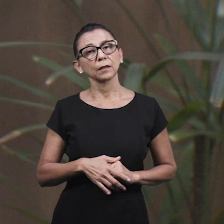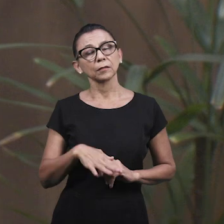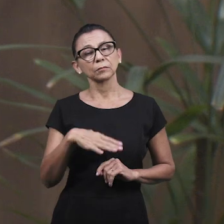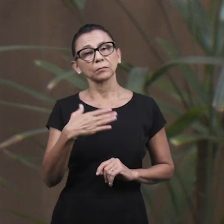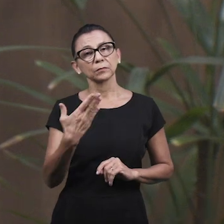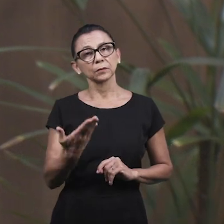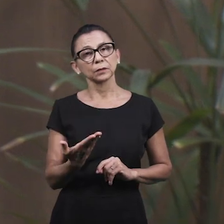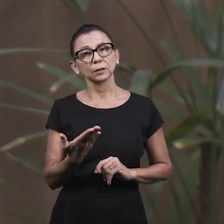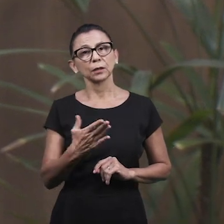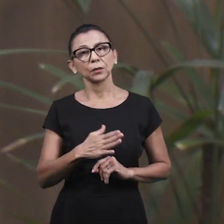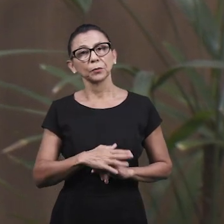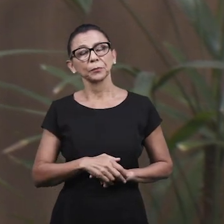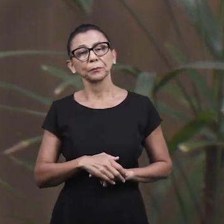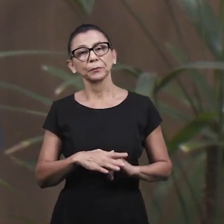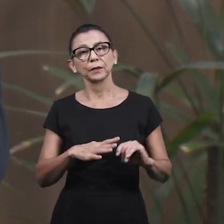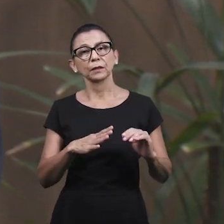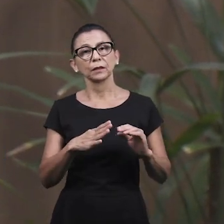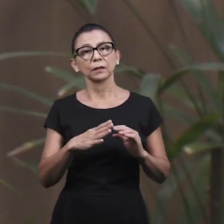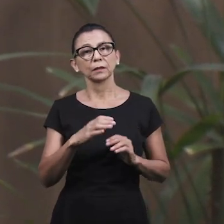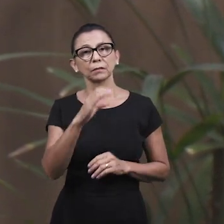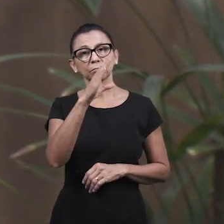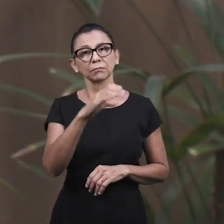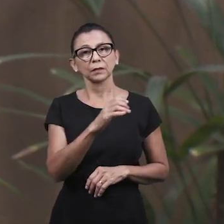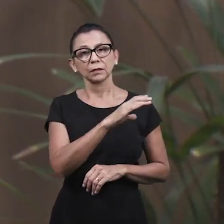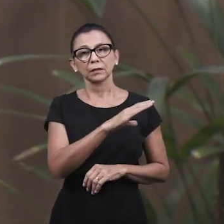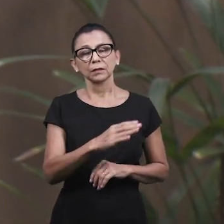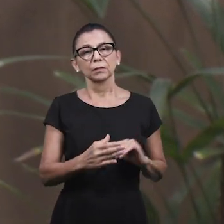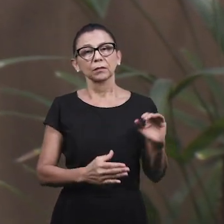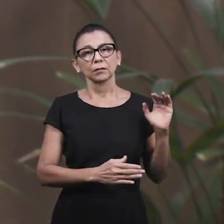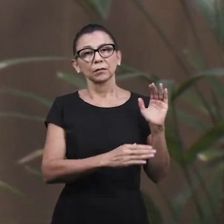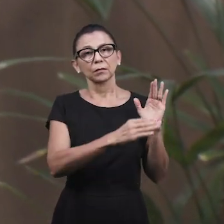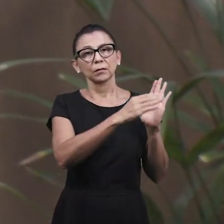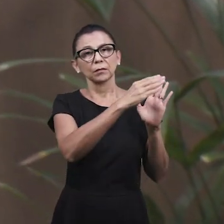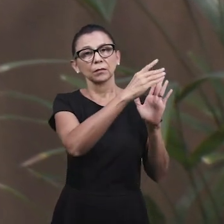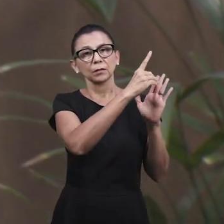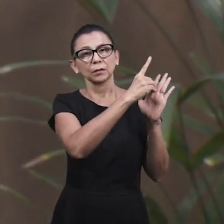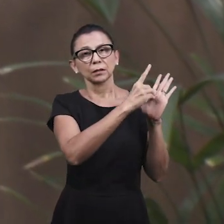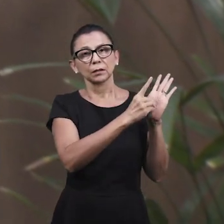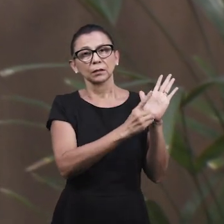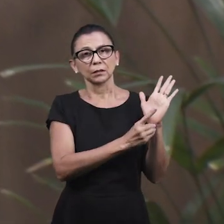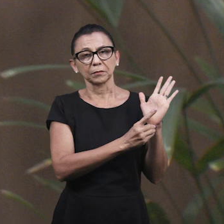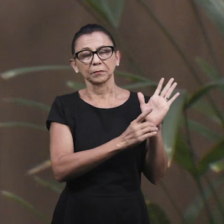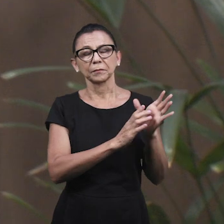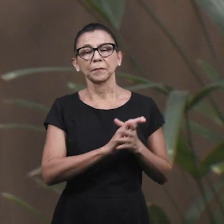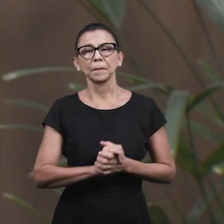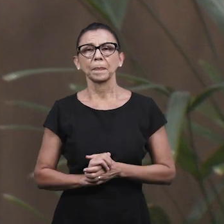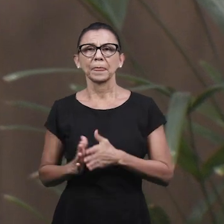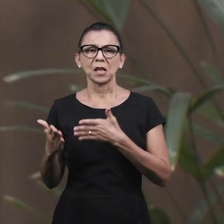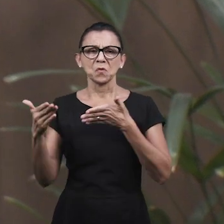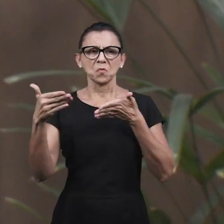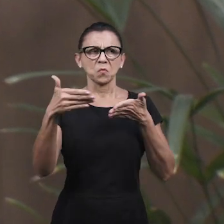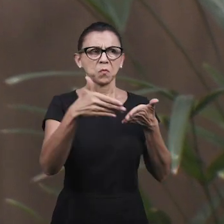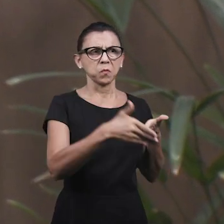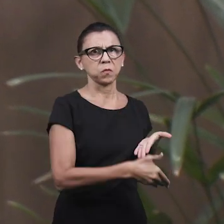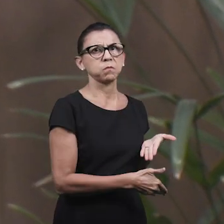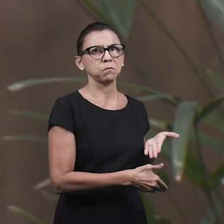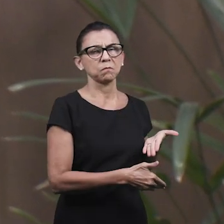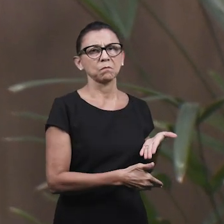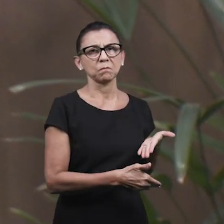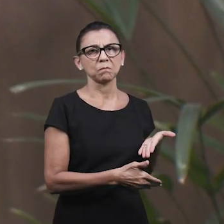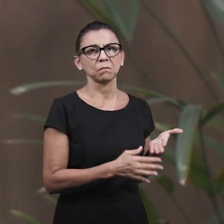da igreja de uma série de coisas. Então, foi um desvio total. Esse desvio total se